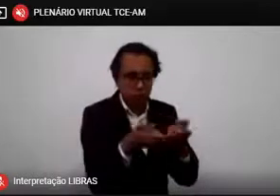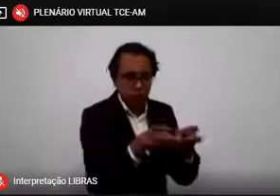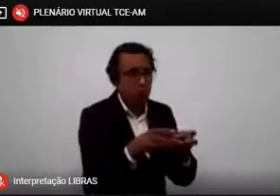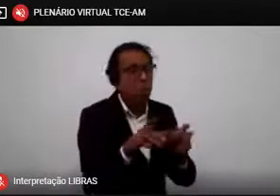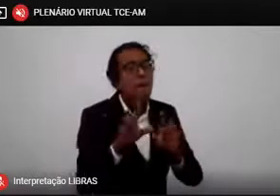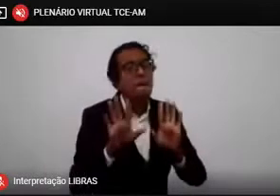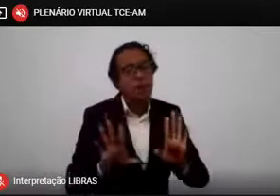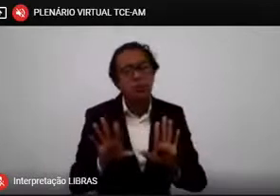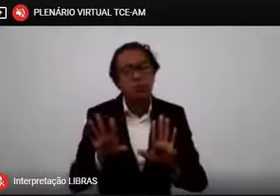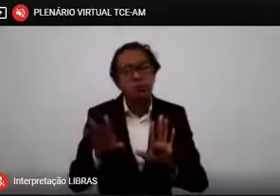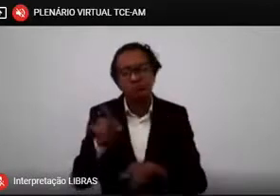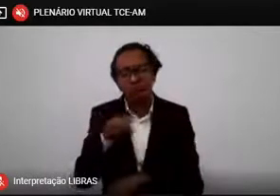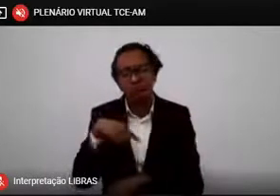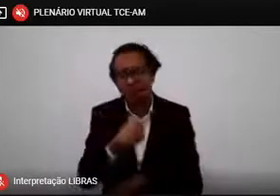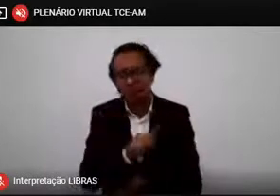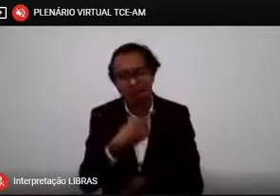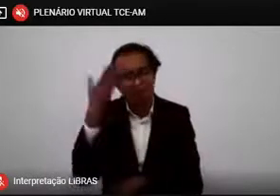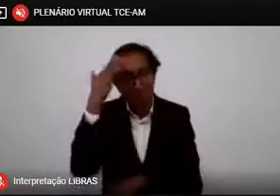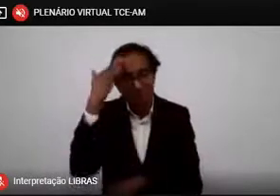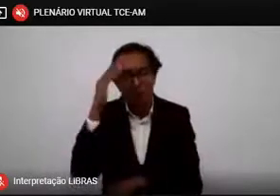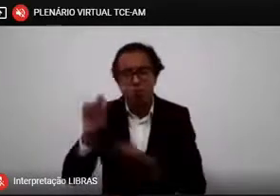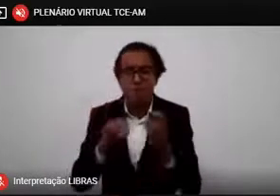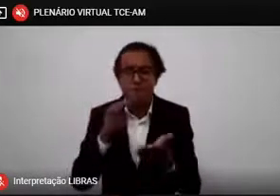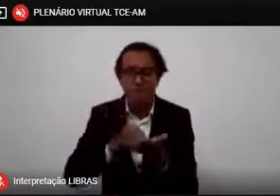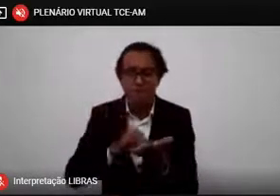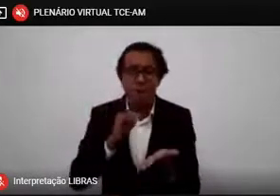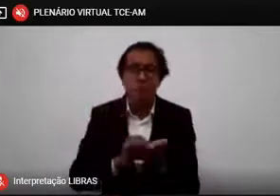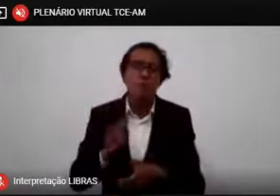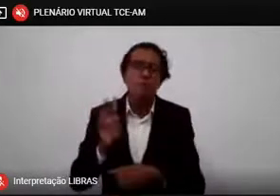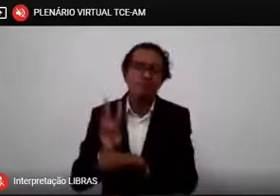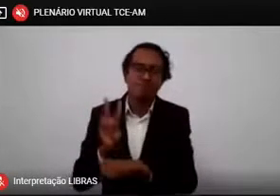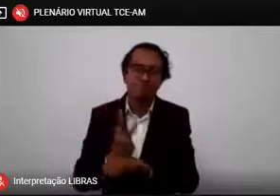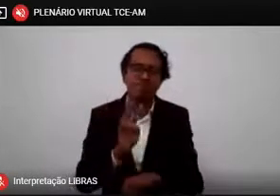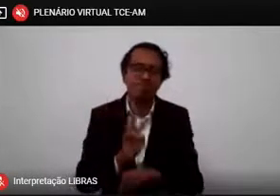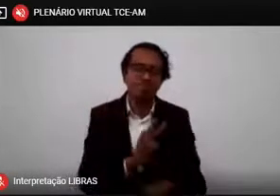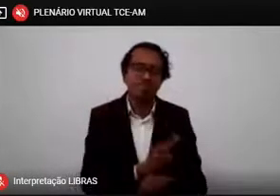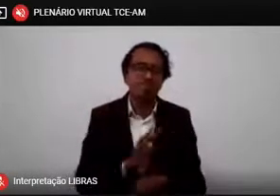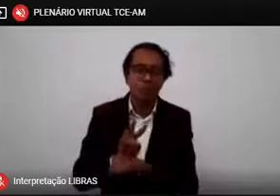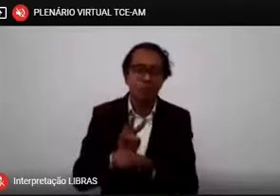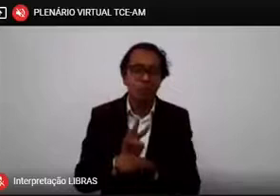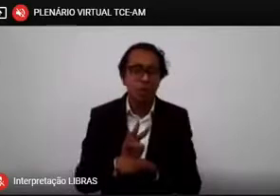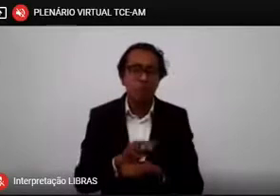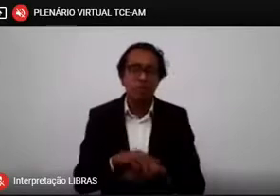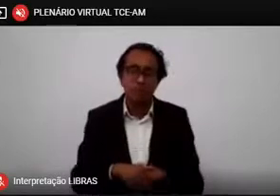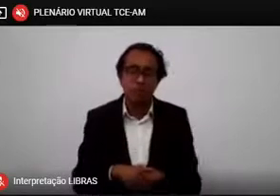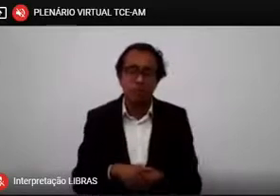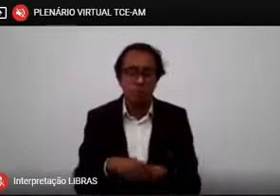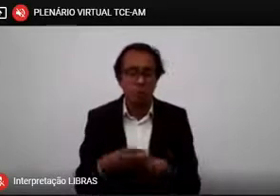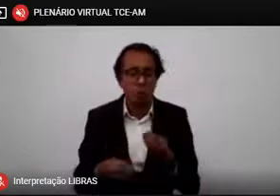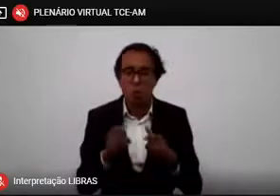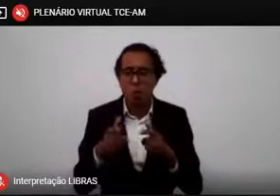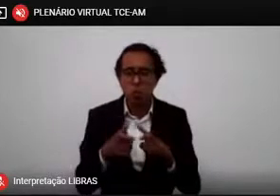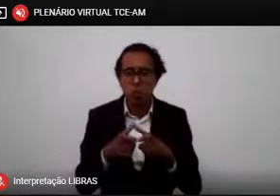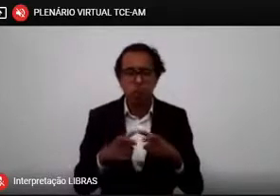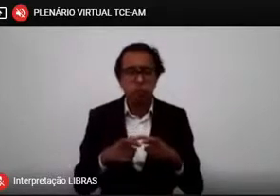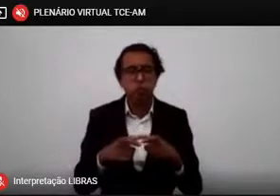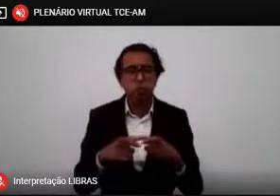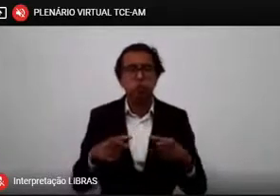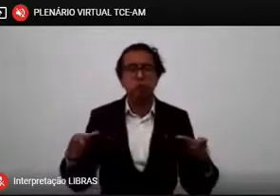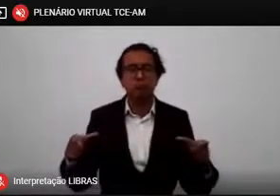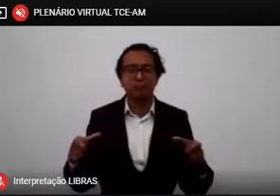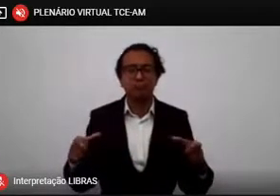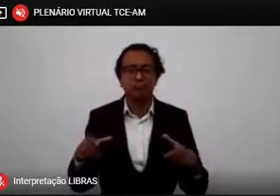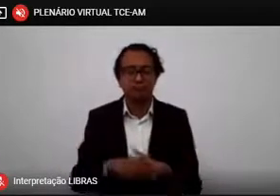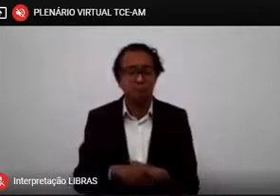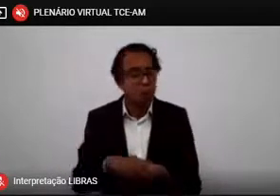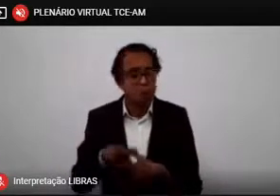há nenhuma dificuldade do satélite detectar esses grandes desmatamentos, que são a grande maioria dos desmatamentos. Esse só